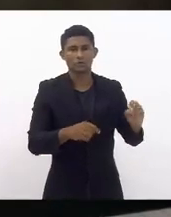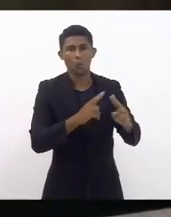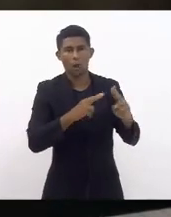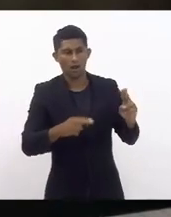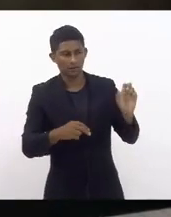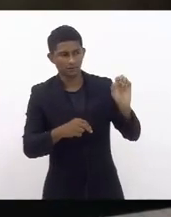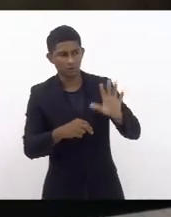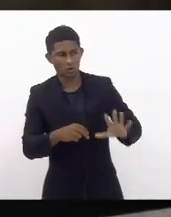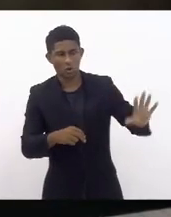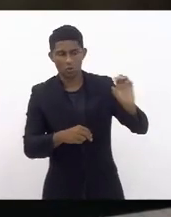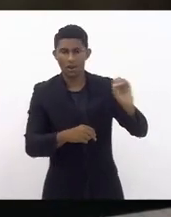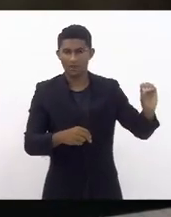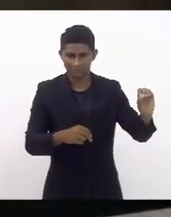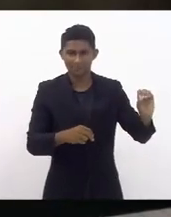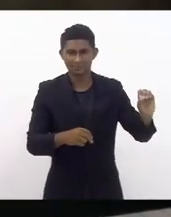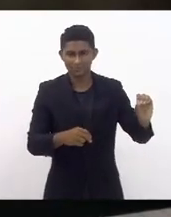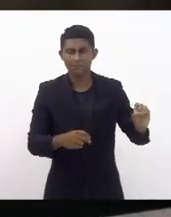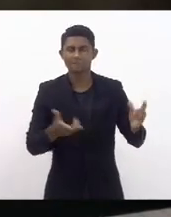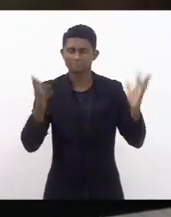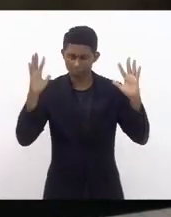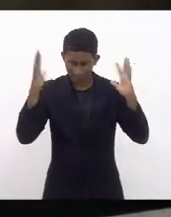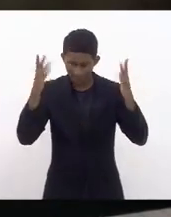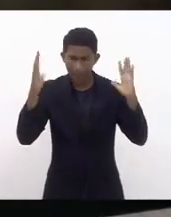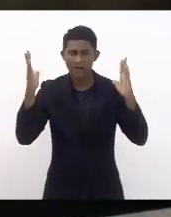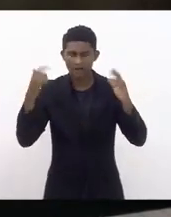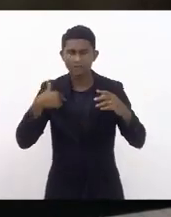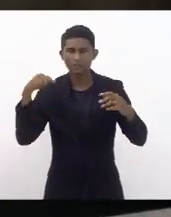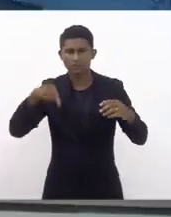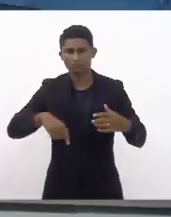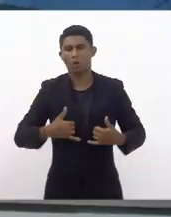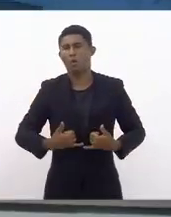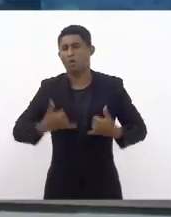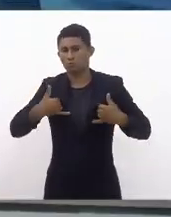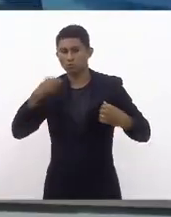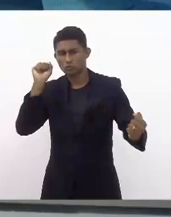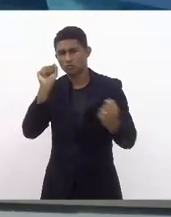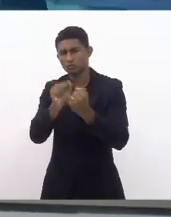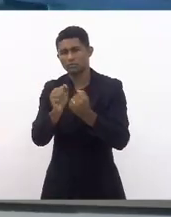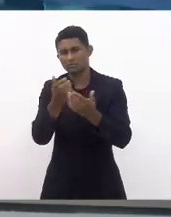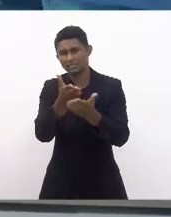Oeste. Parabéns, muito orgulho de estar lutando com vocês.